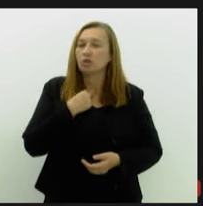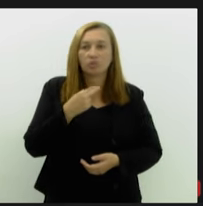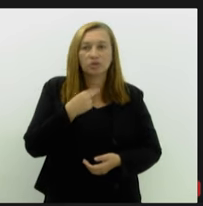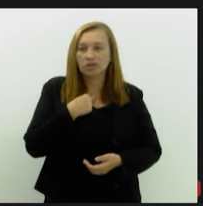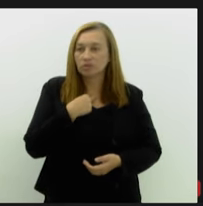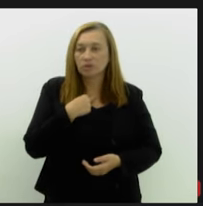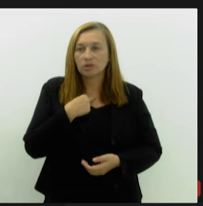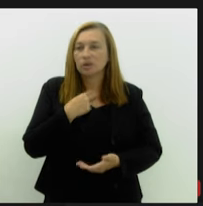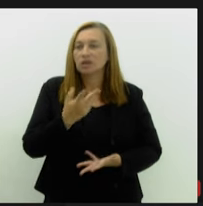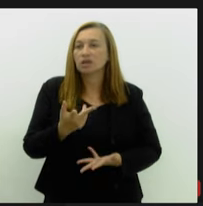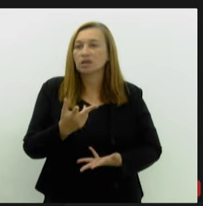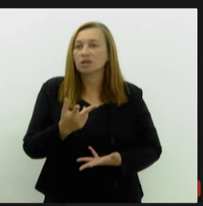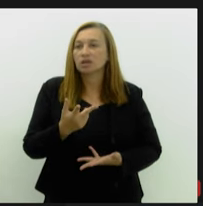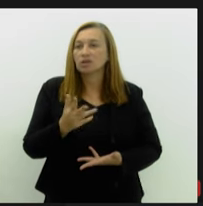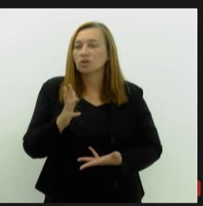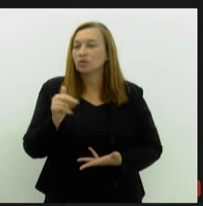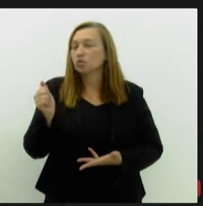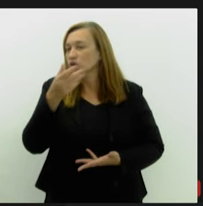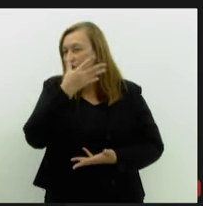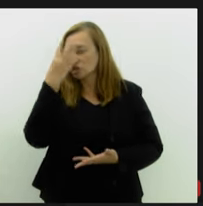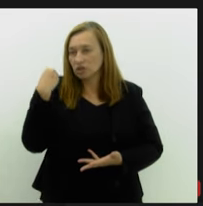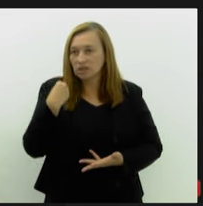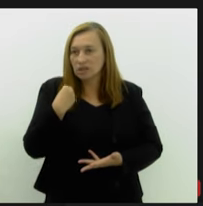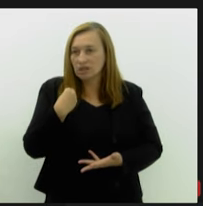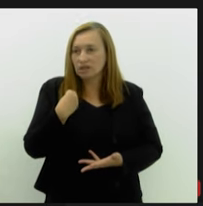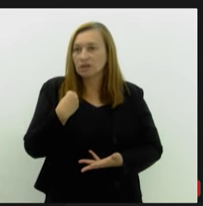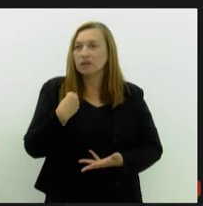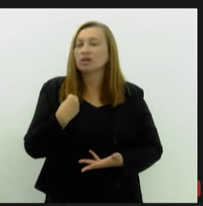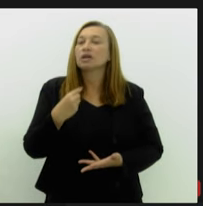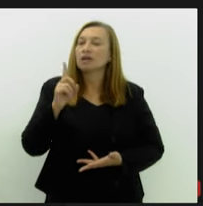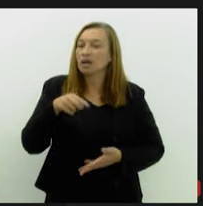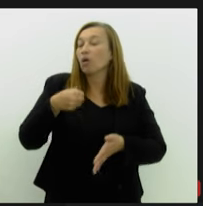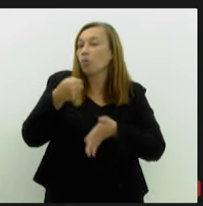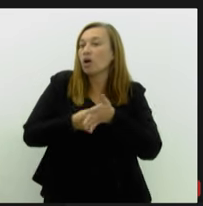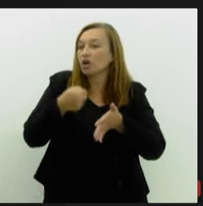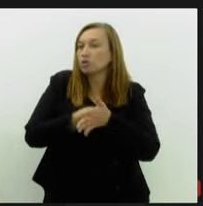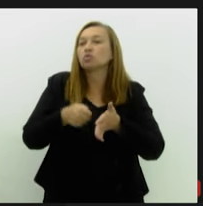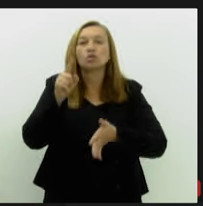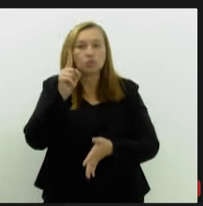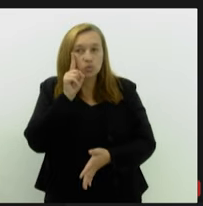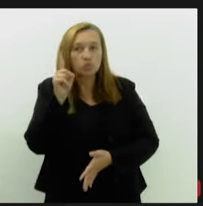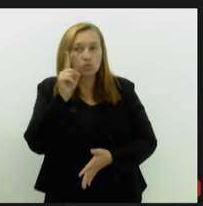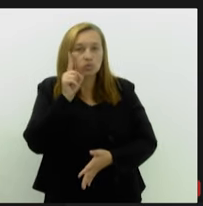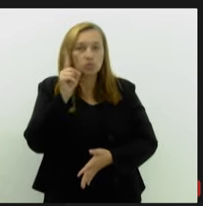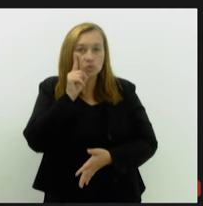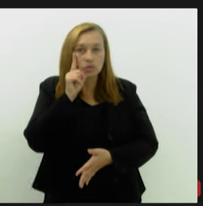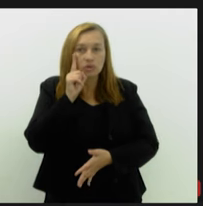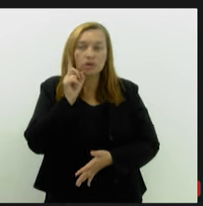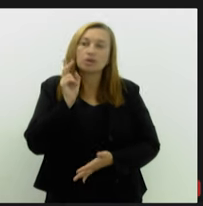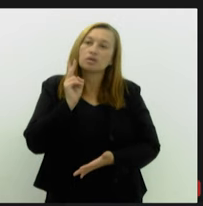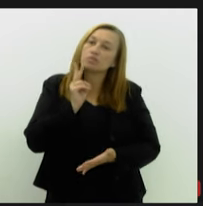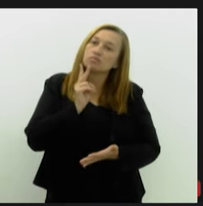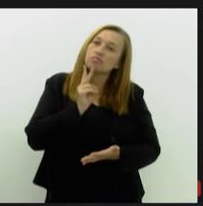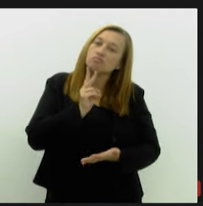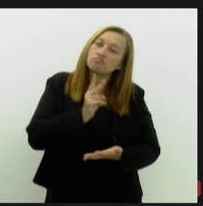podemos jamais esquecer de que isso é uma luta de todos os dias, embora